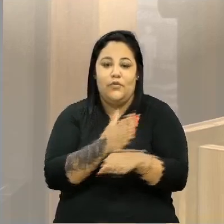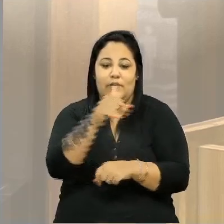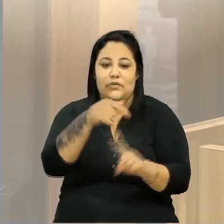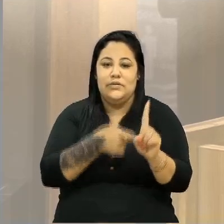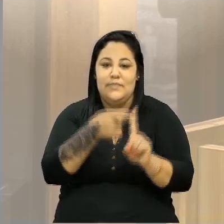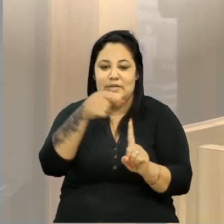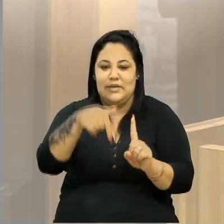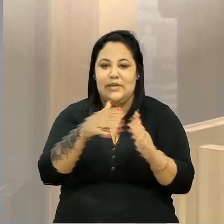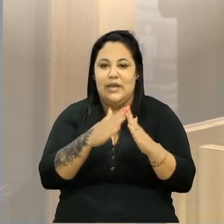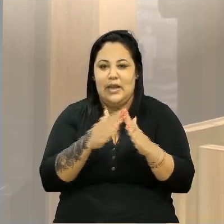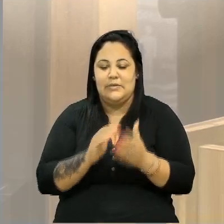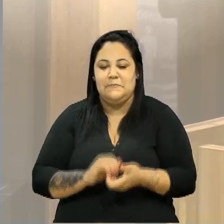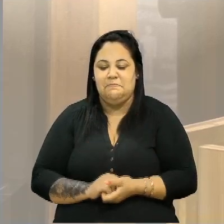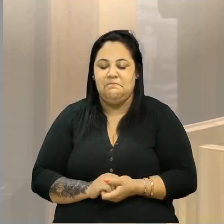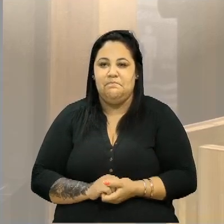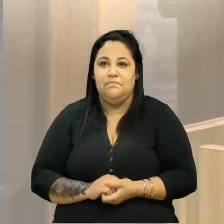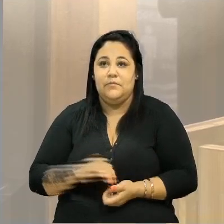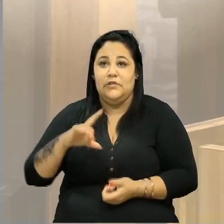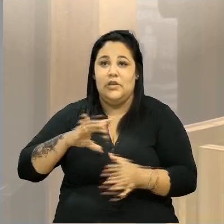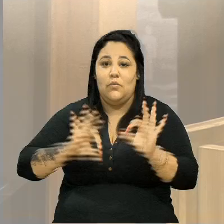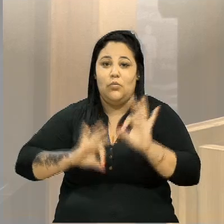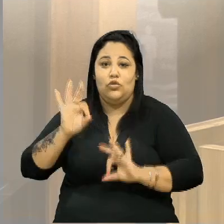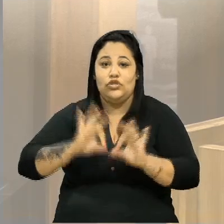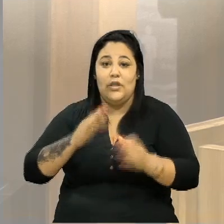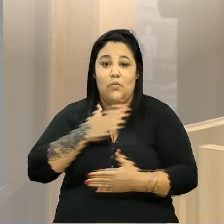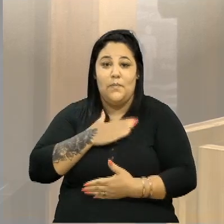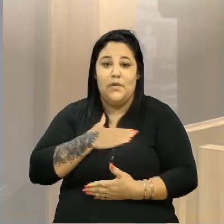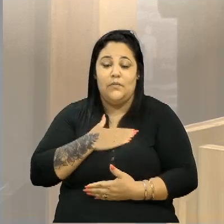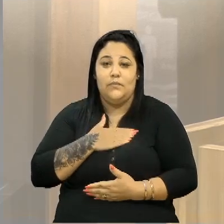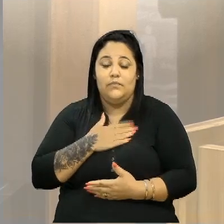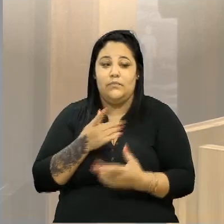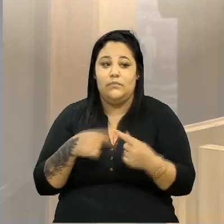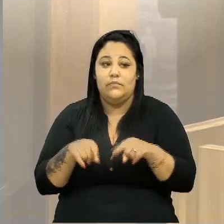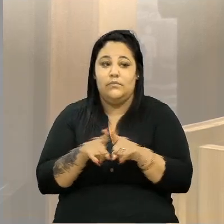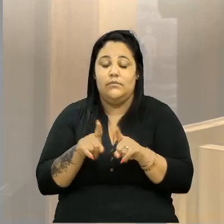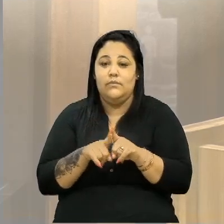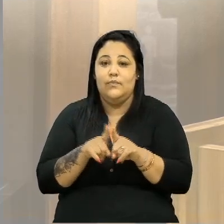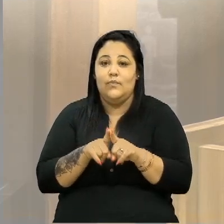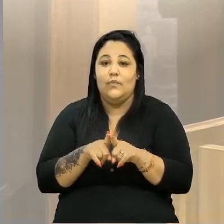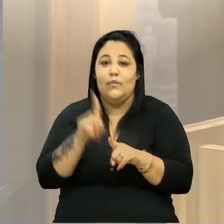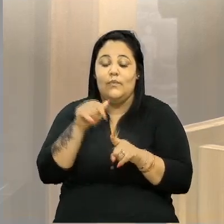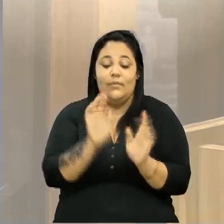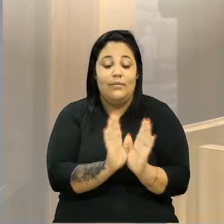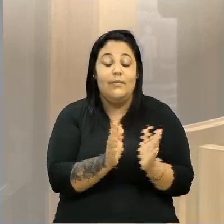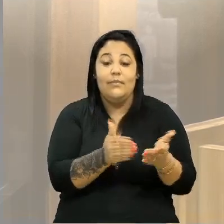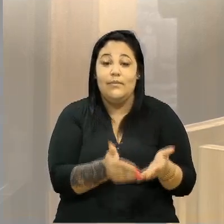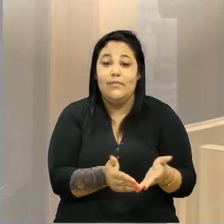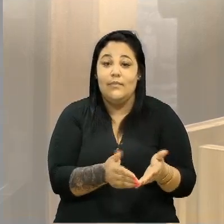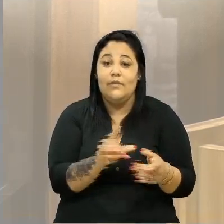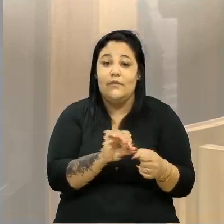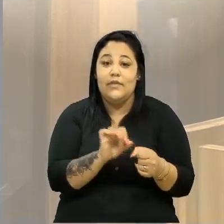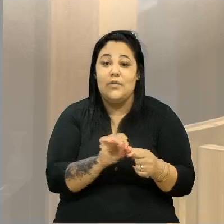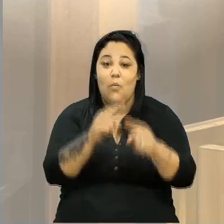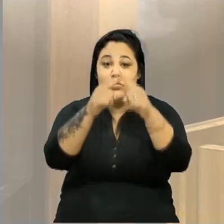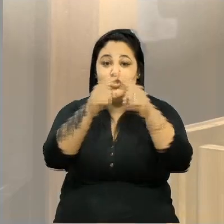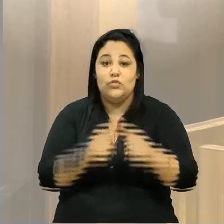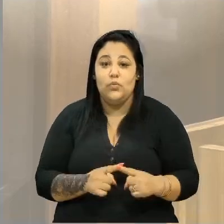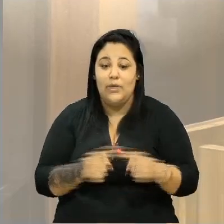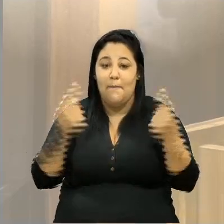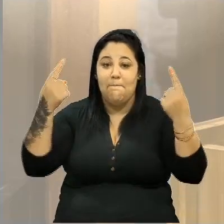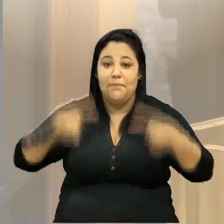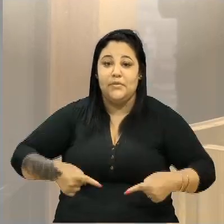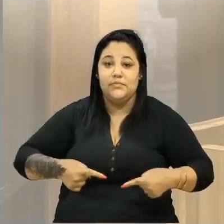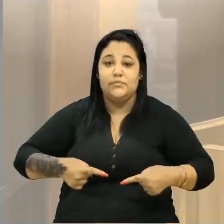casa. Tem um projeto meu sobre dispute boards, que é uma comissão feita para disputas entre